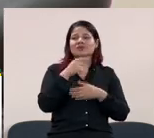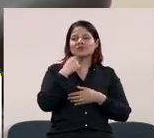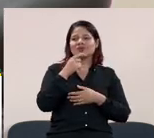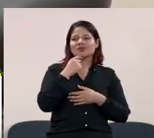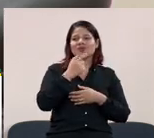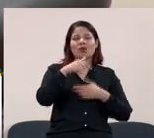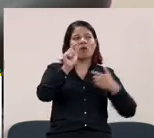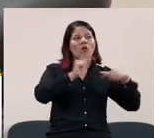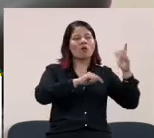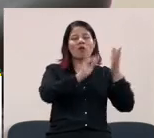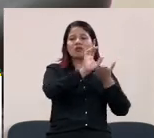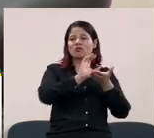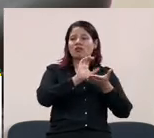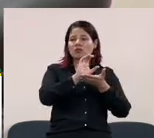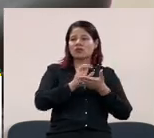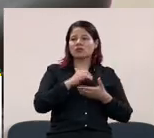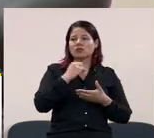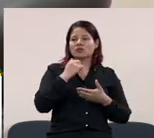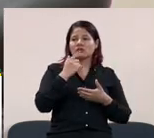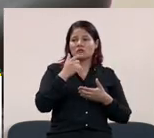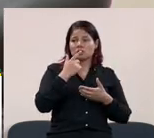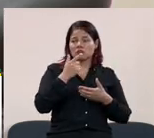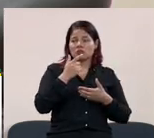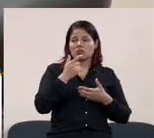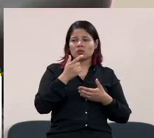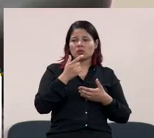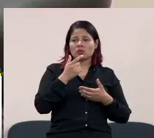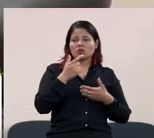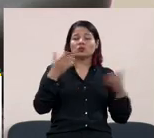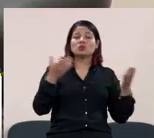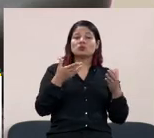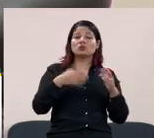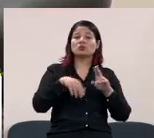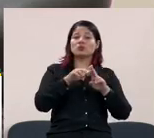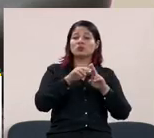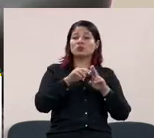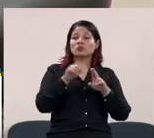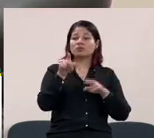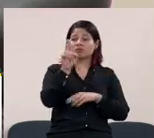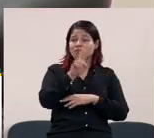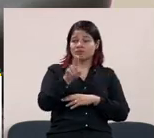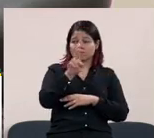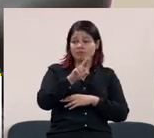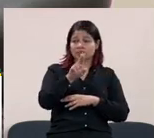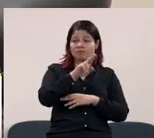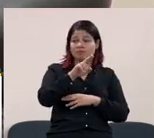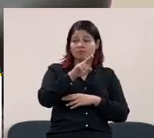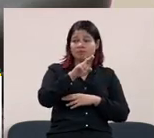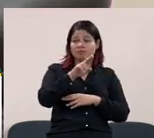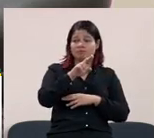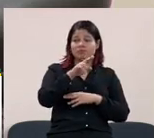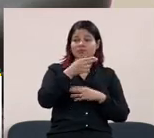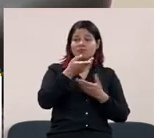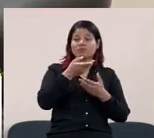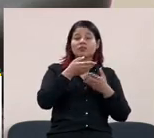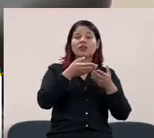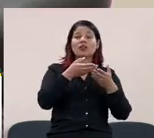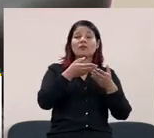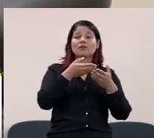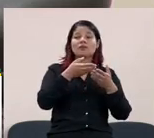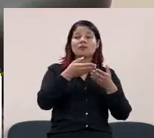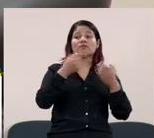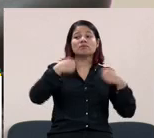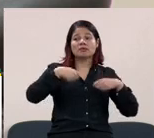como é o caso bancado, o ensino superior, nesse caso, como foi chamado para o Estado, ele teria em